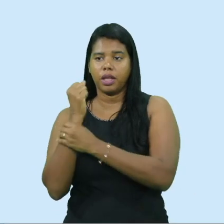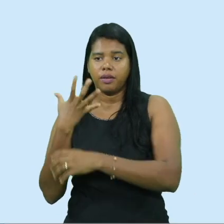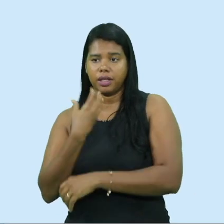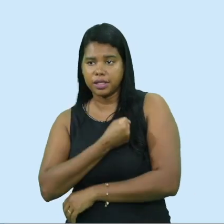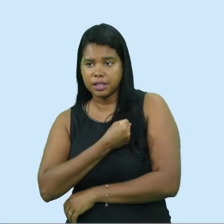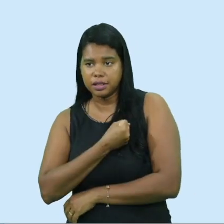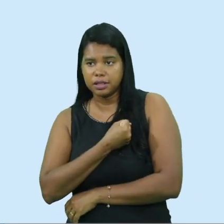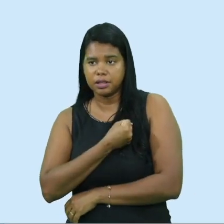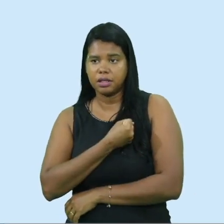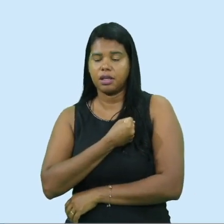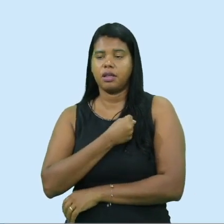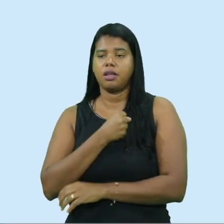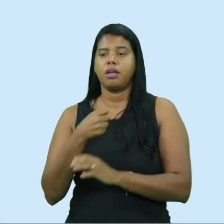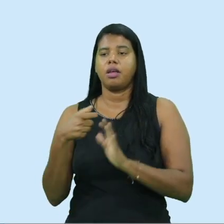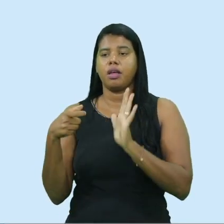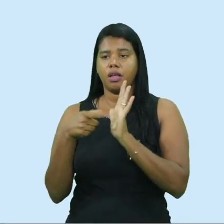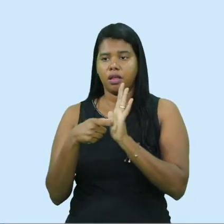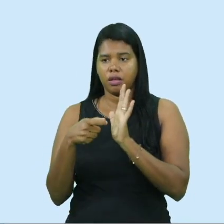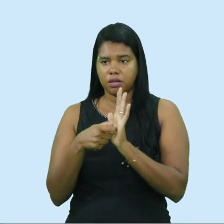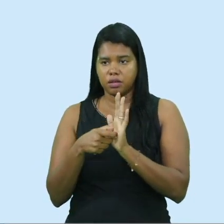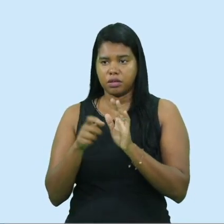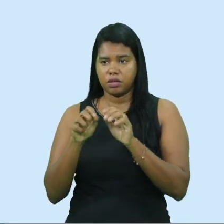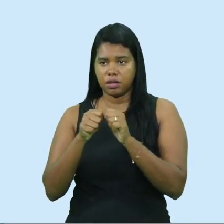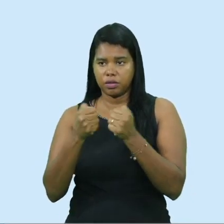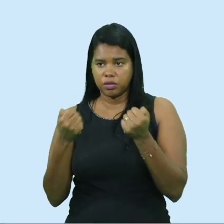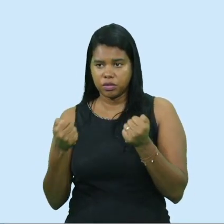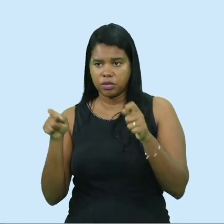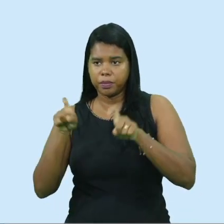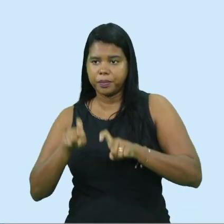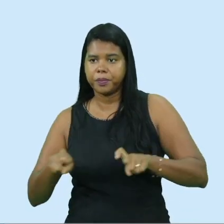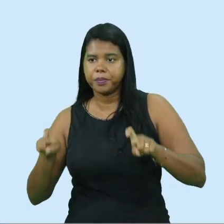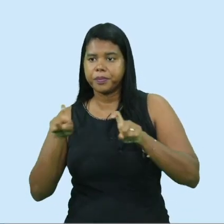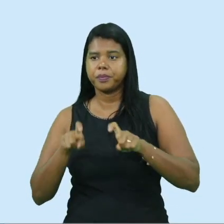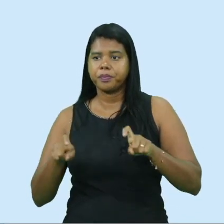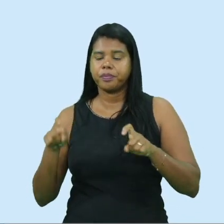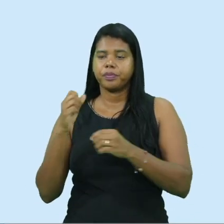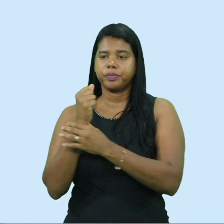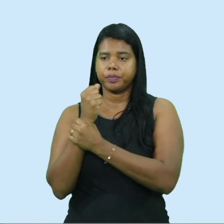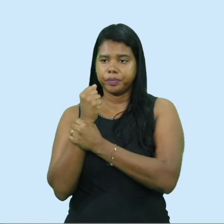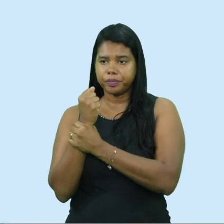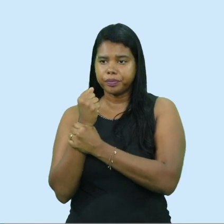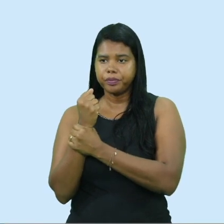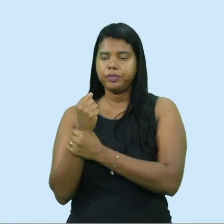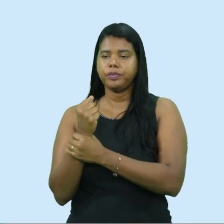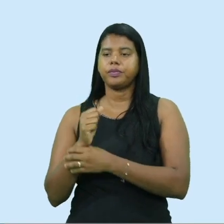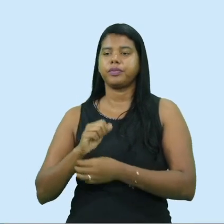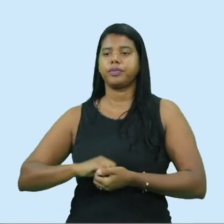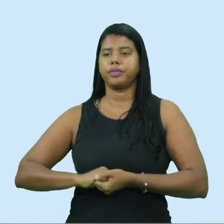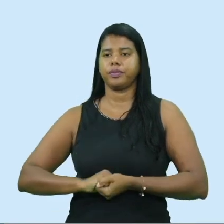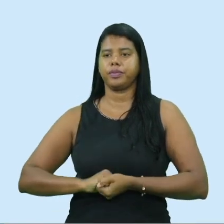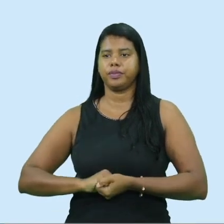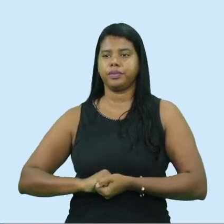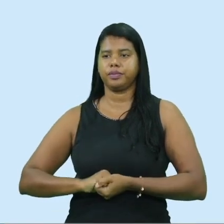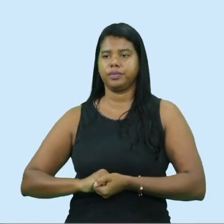estar instalada, né, no seu sistema. Então, ela é uma fonte segura justamente por causa disso.